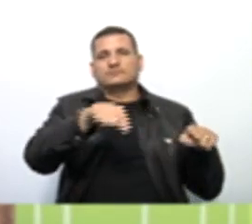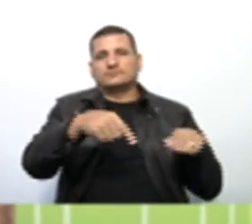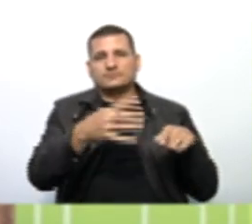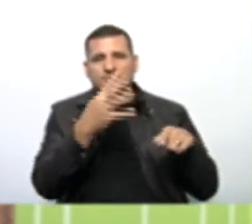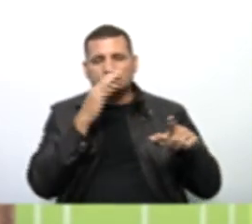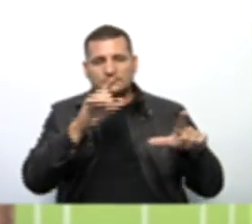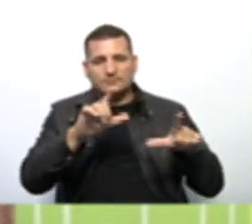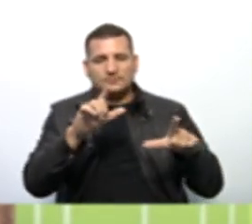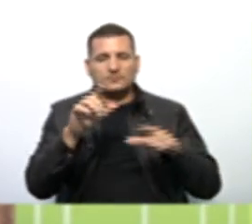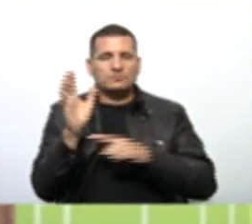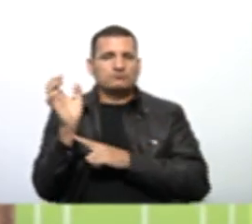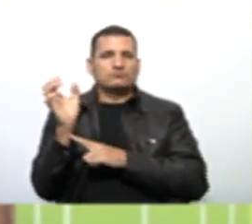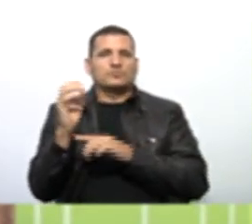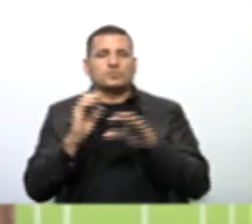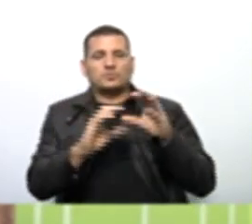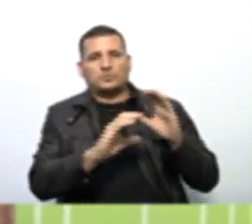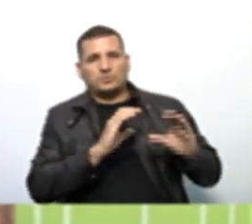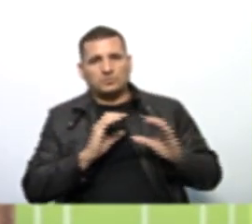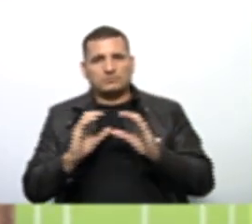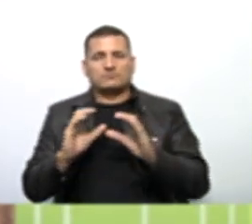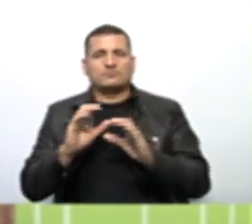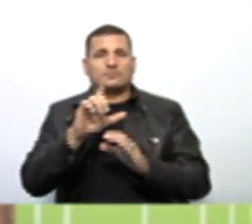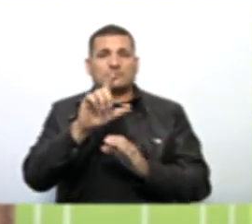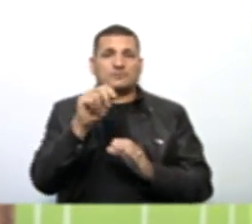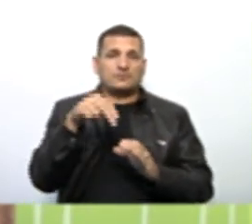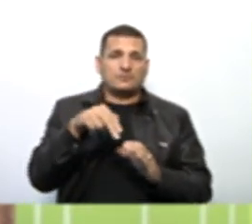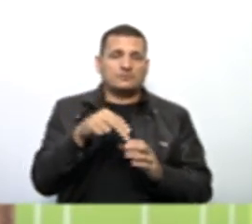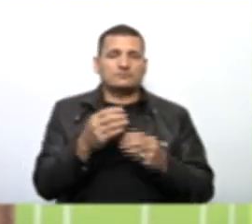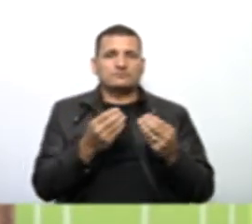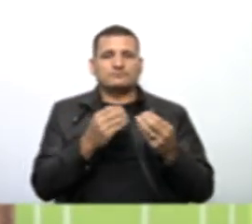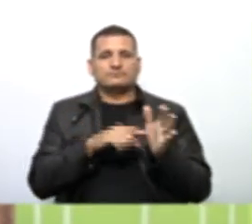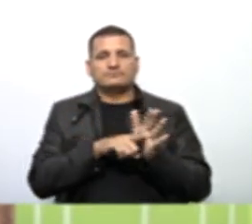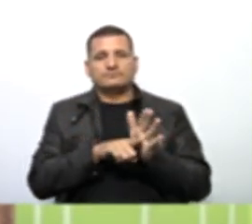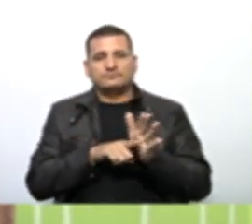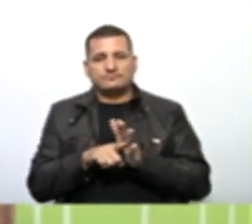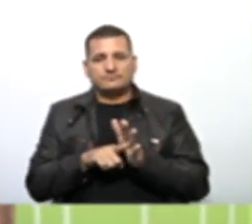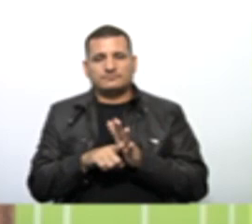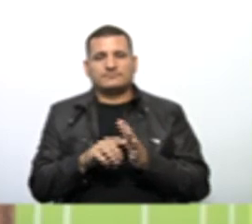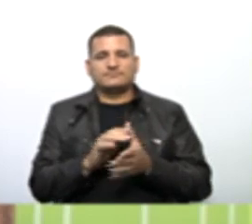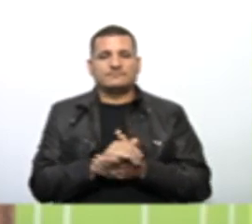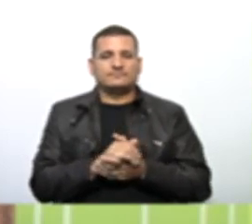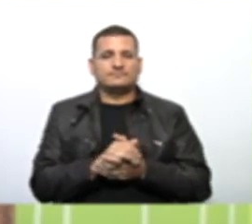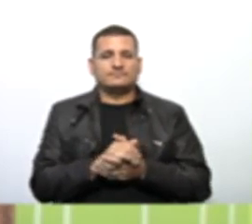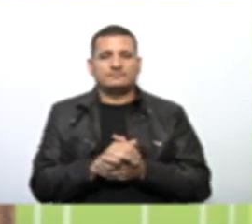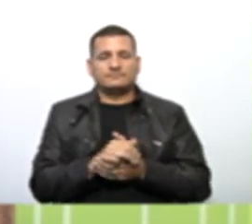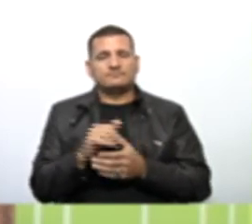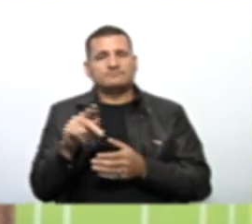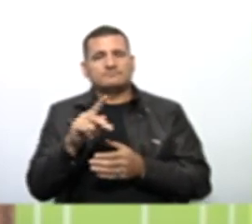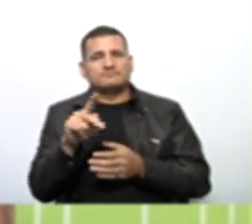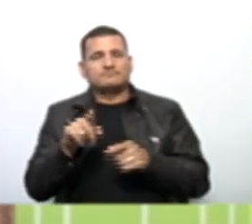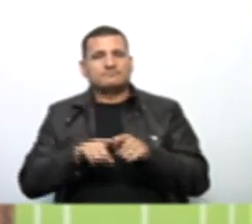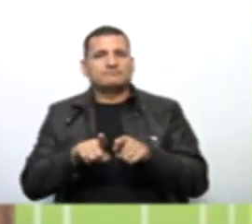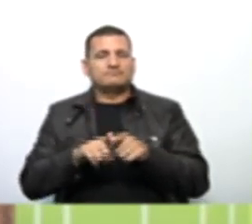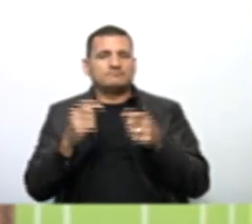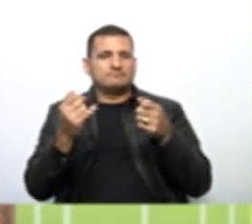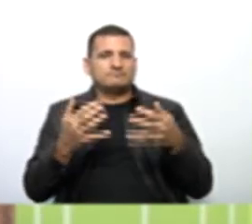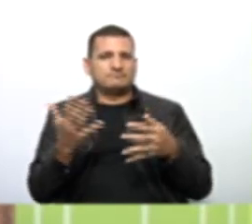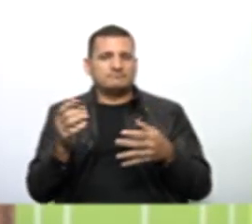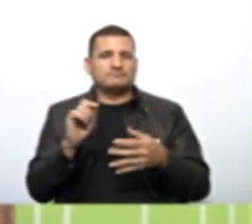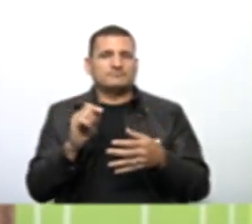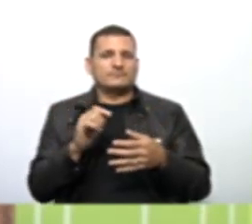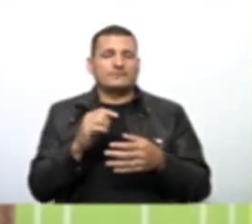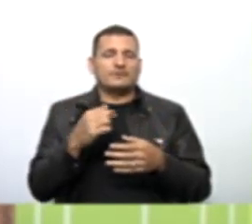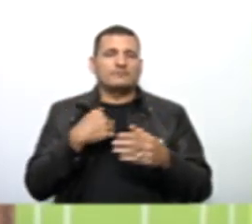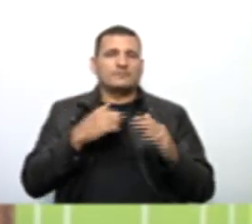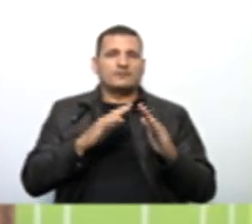que pesquisar tem como tatu dinho a questão o processo também falou é chegou em casa um sinal de